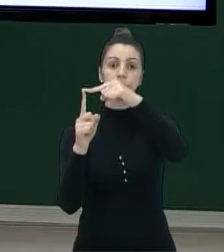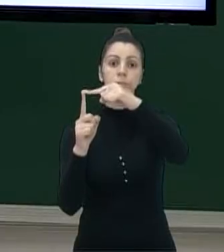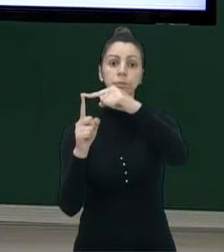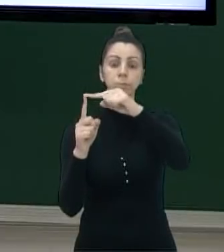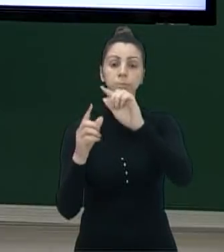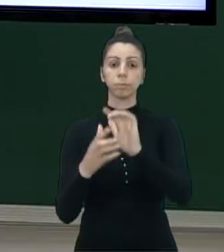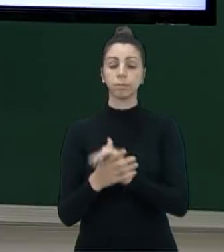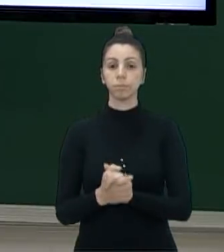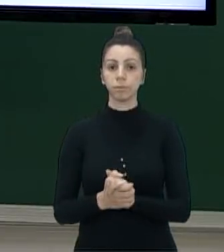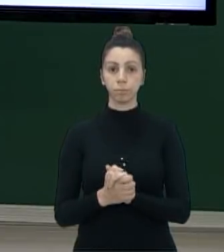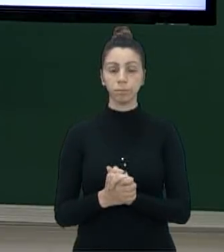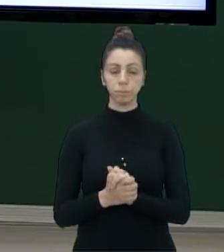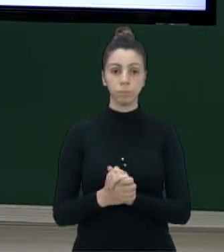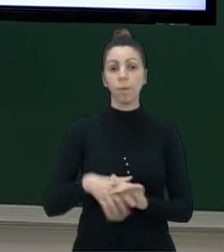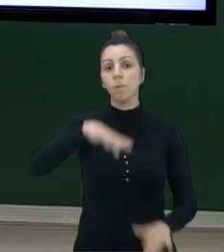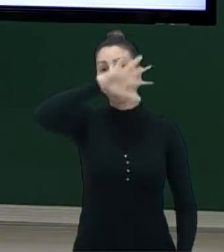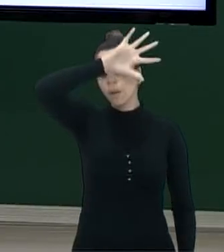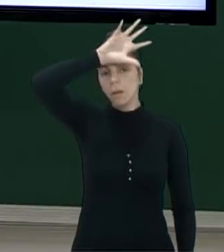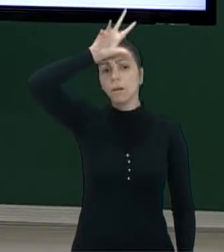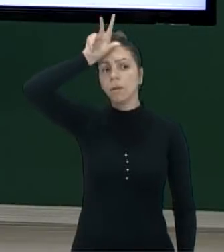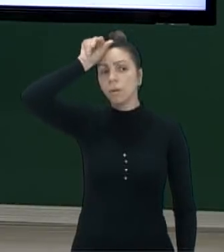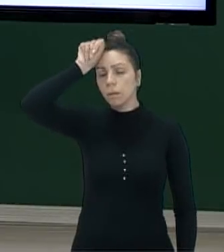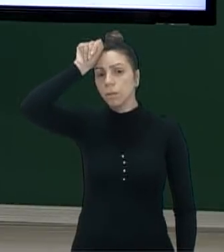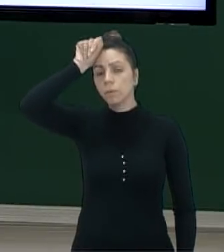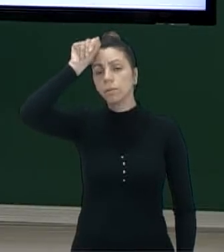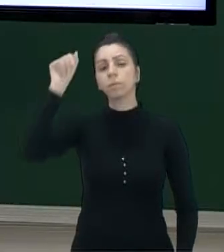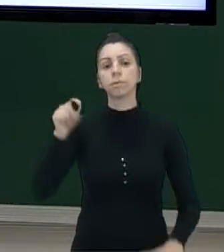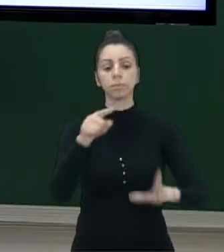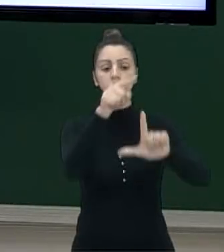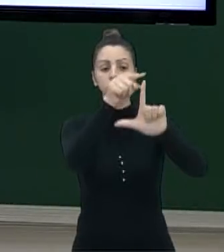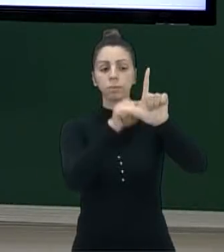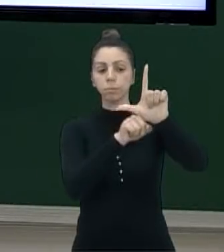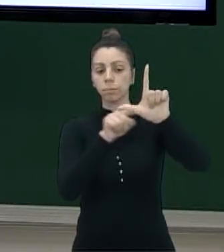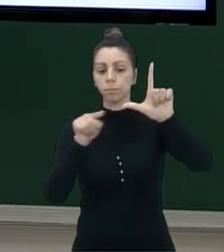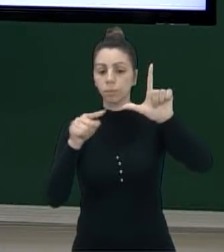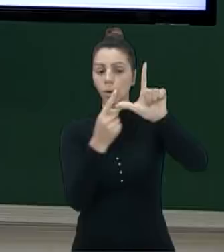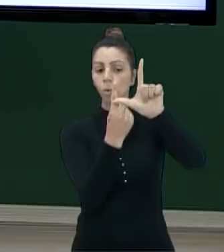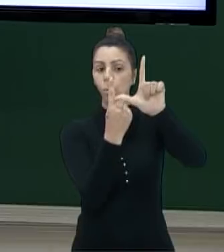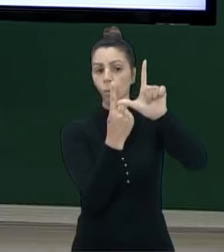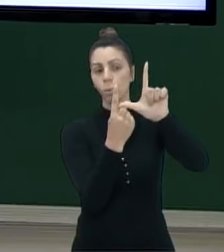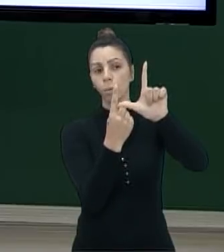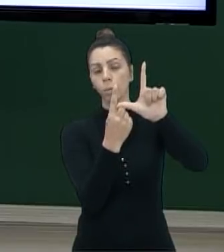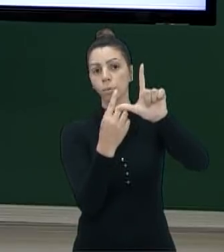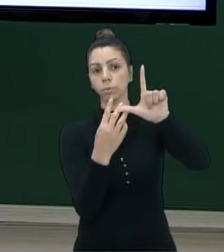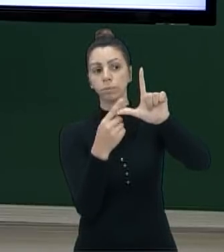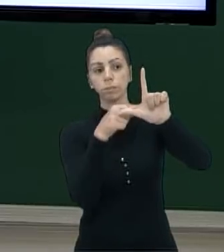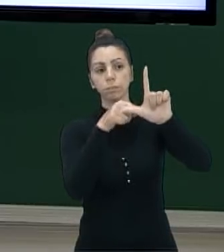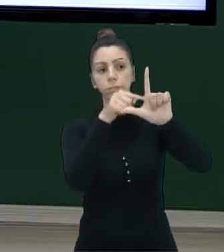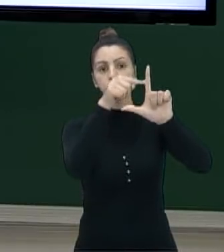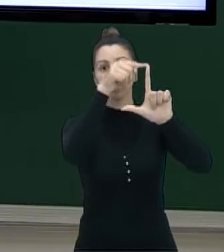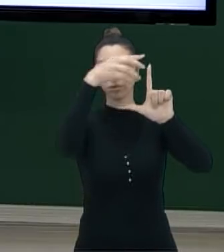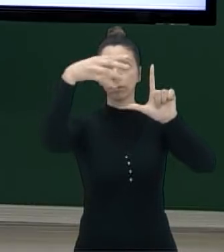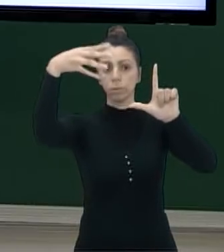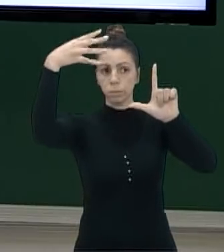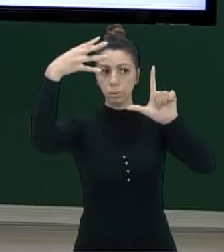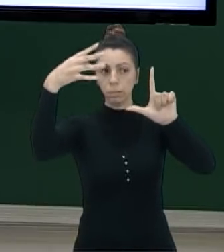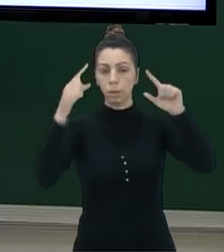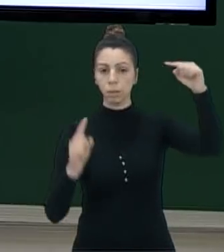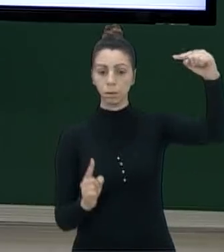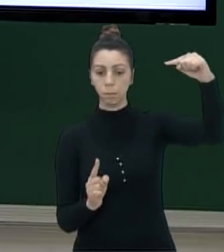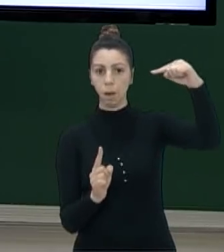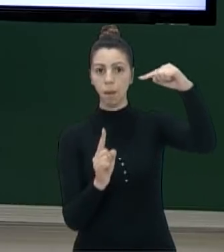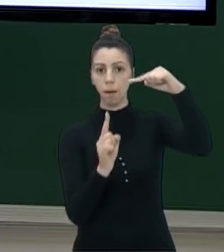pontinho ali. Amazonas, ele fica no 1 e 4. Pegando aqui 1, você